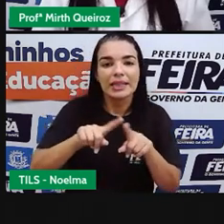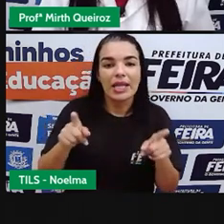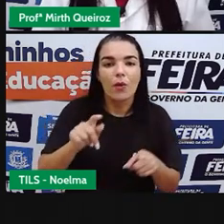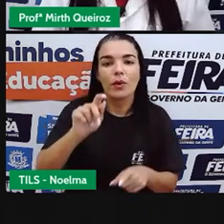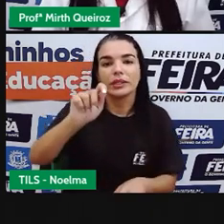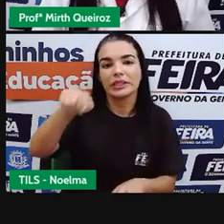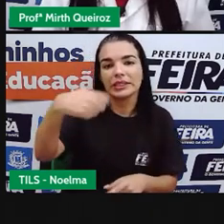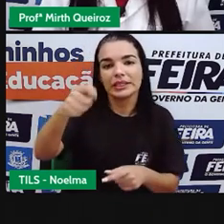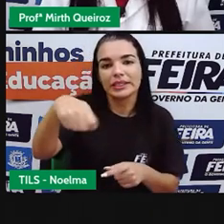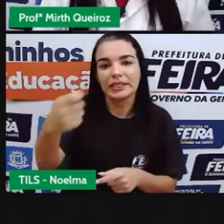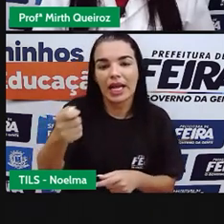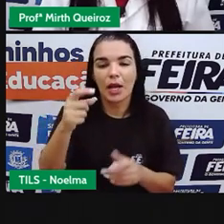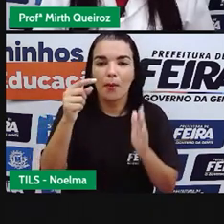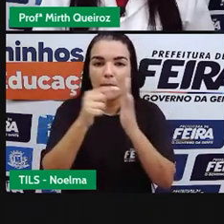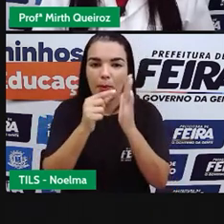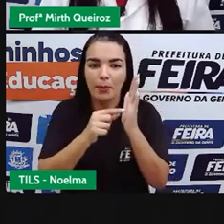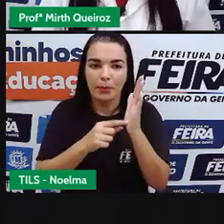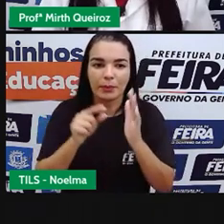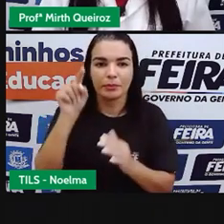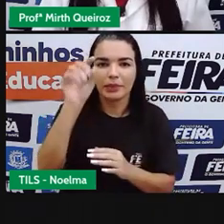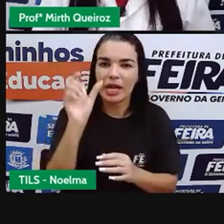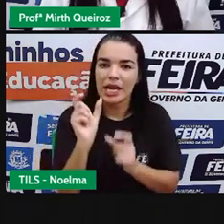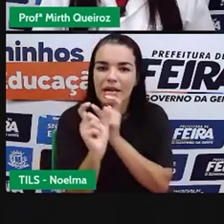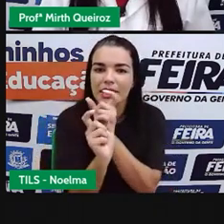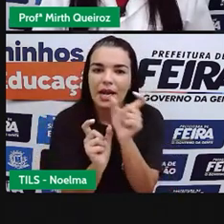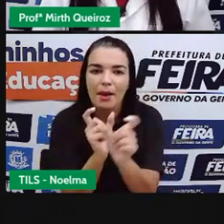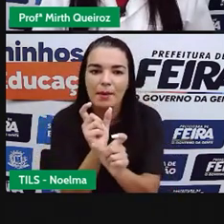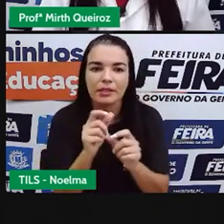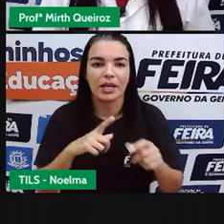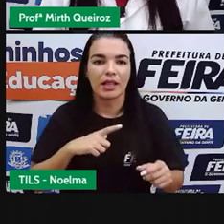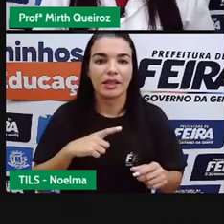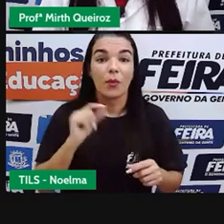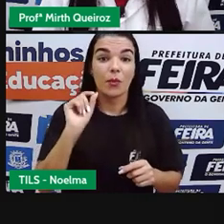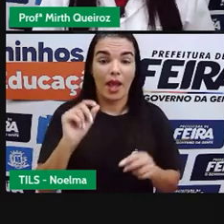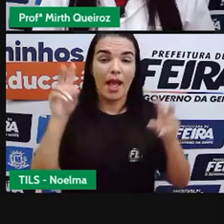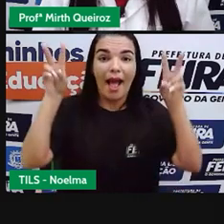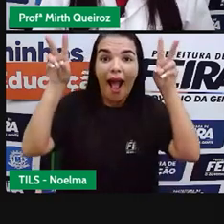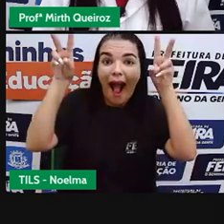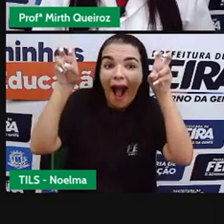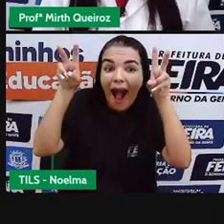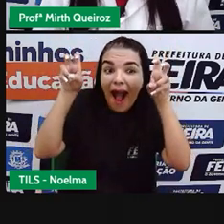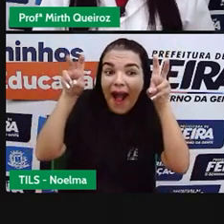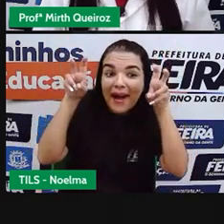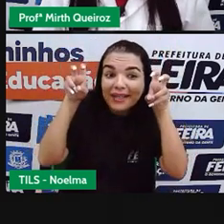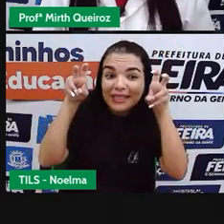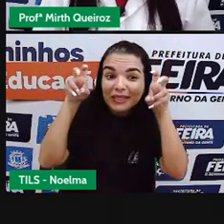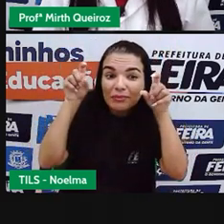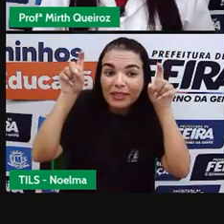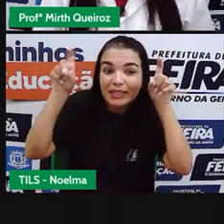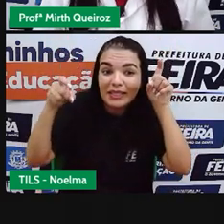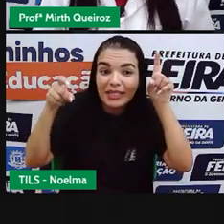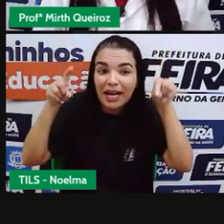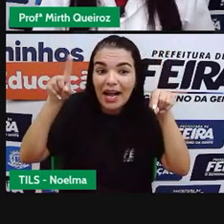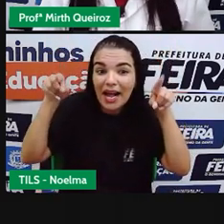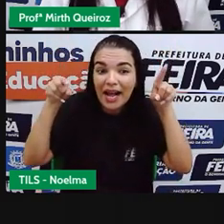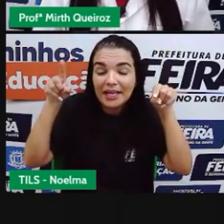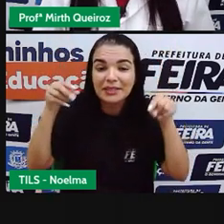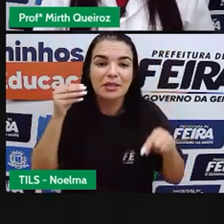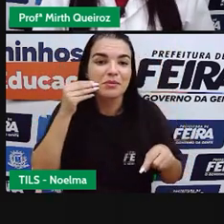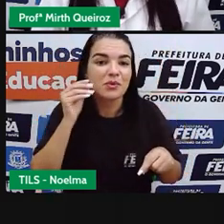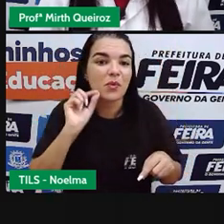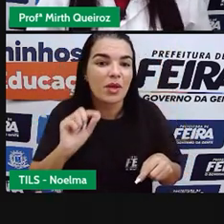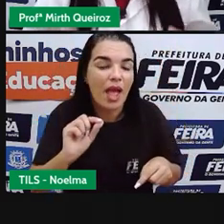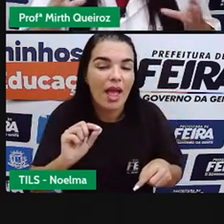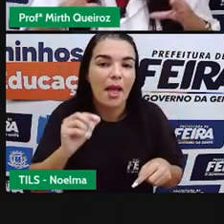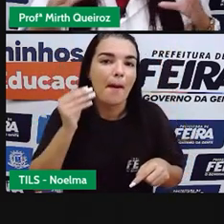já estamos aí, nós temos as aspas que elas servem para indicar que retiramos a fala de alguém